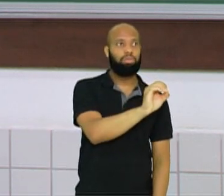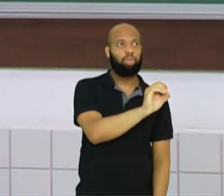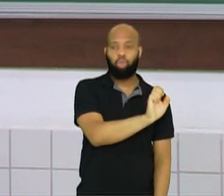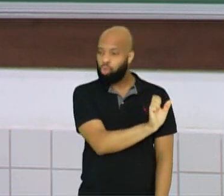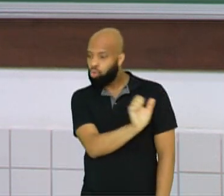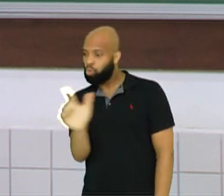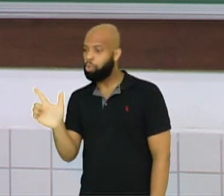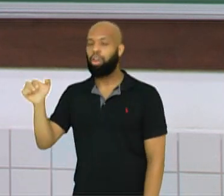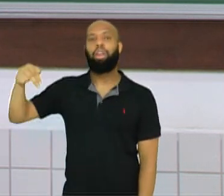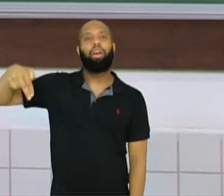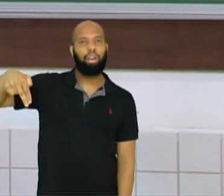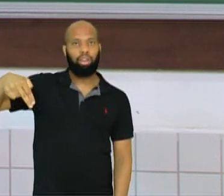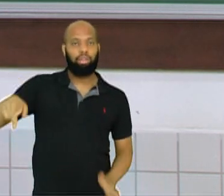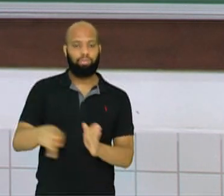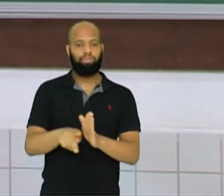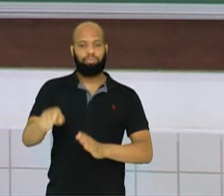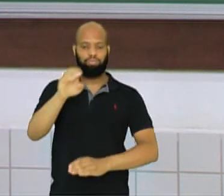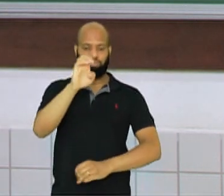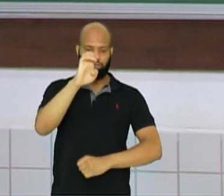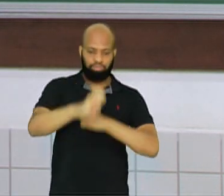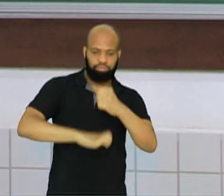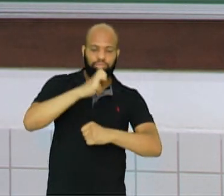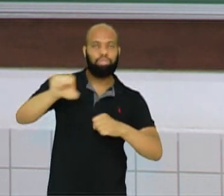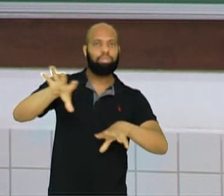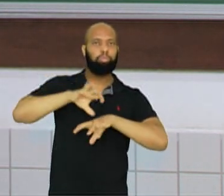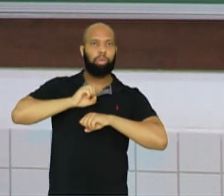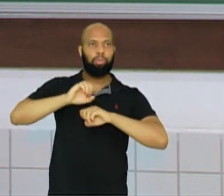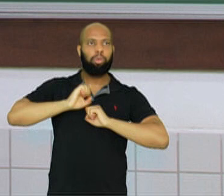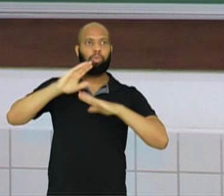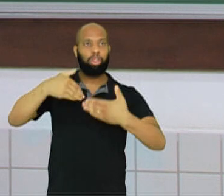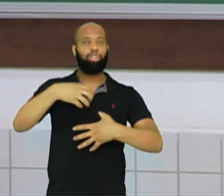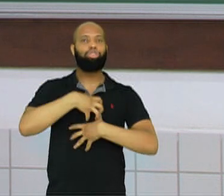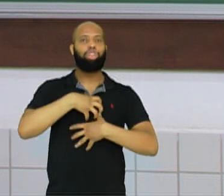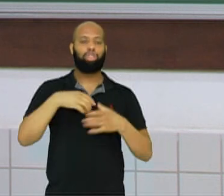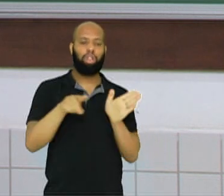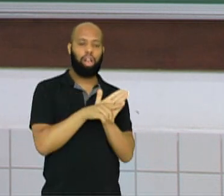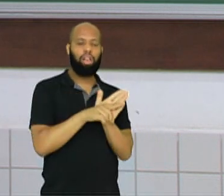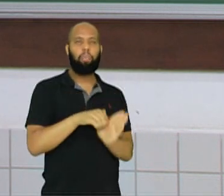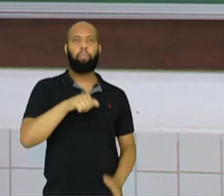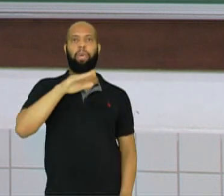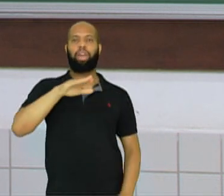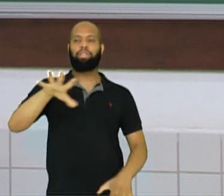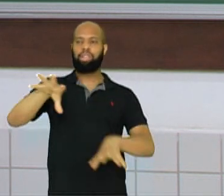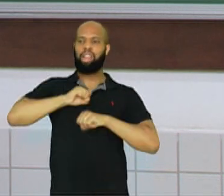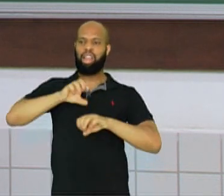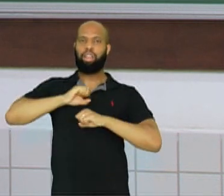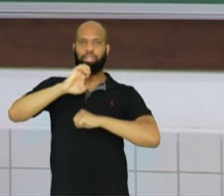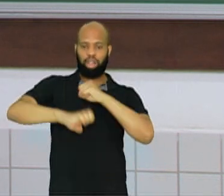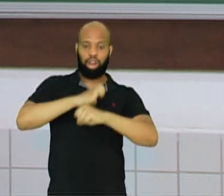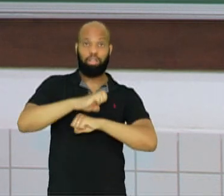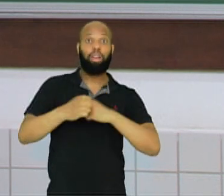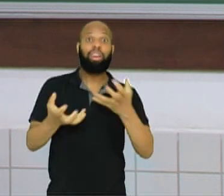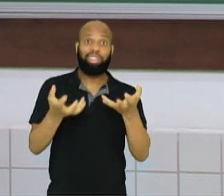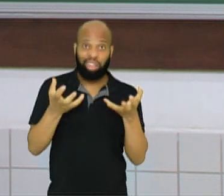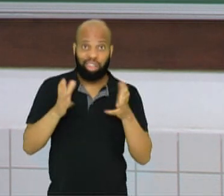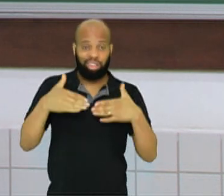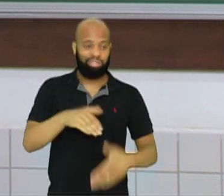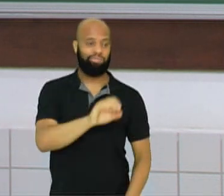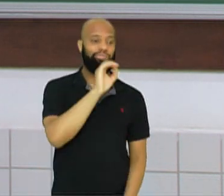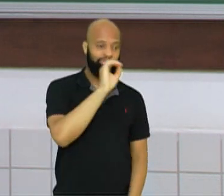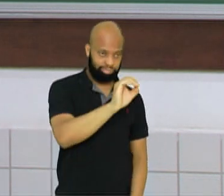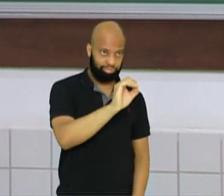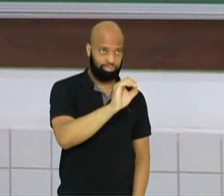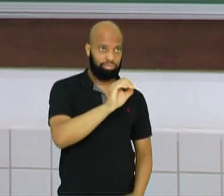que o nitrogênio, ele fica com caráter negativo, porque ele atrai o elétron. Então, esse